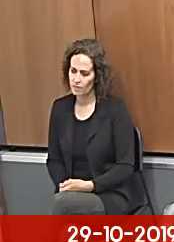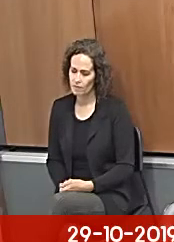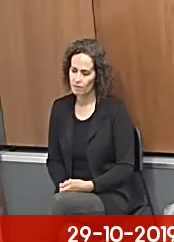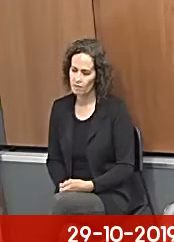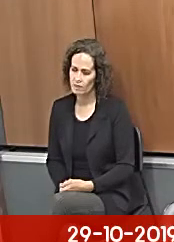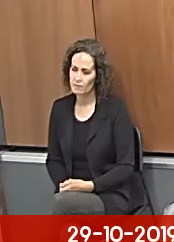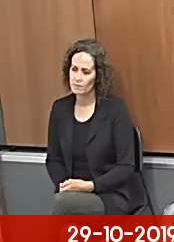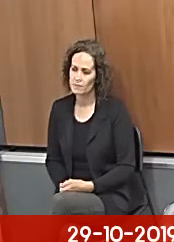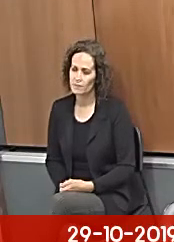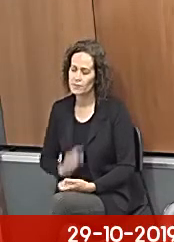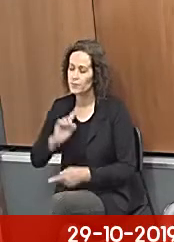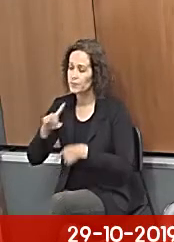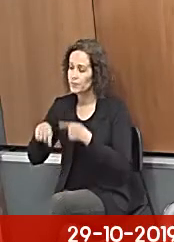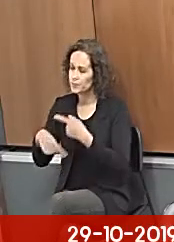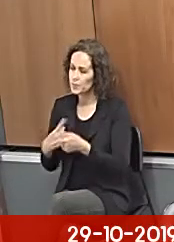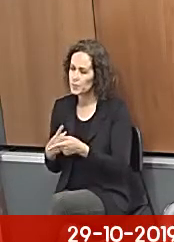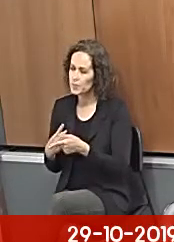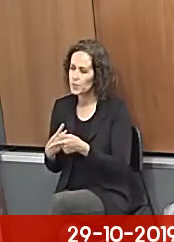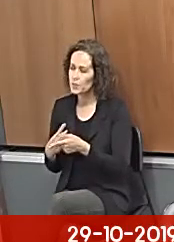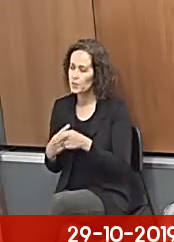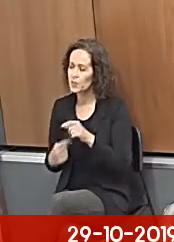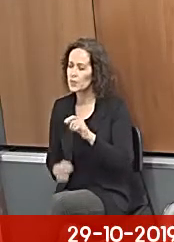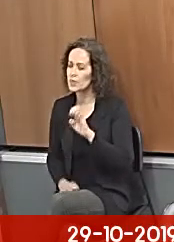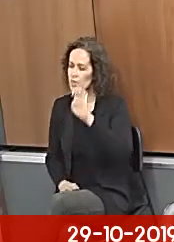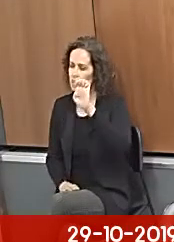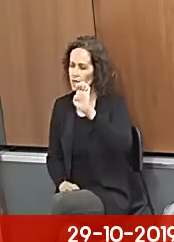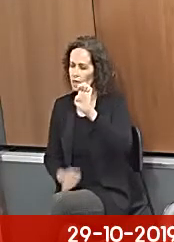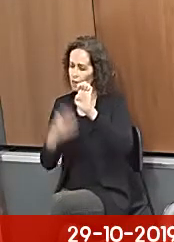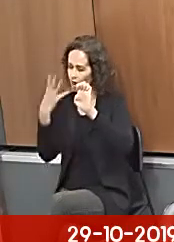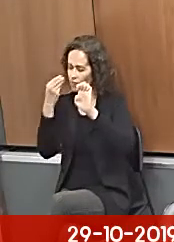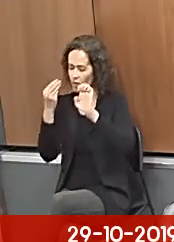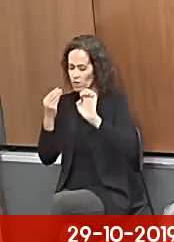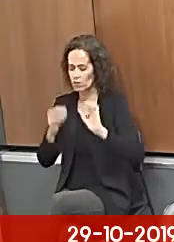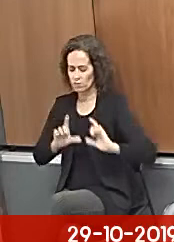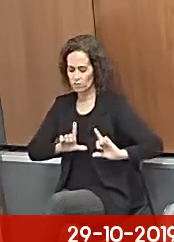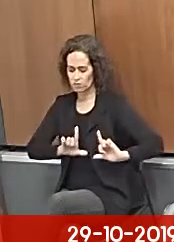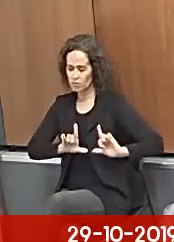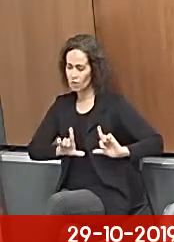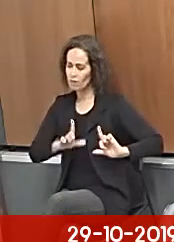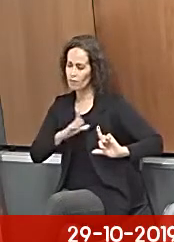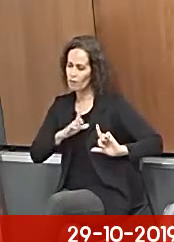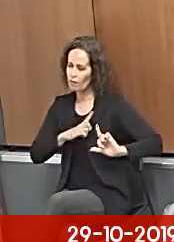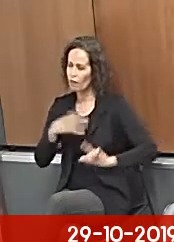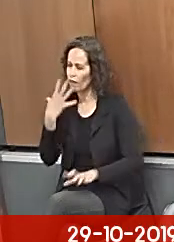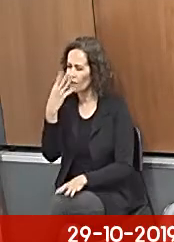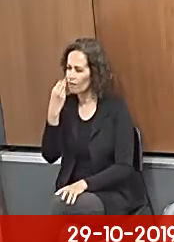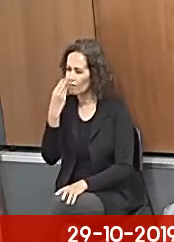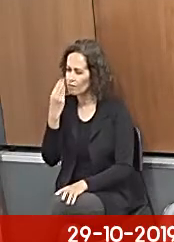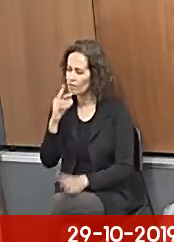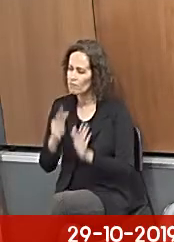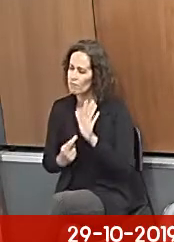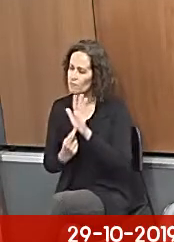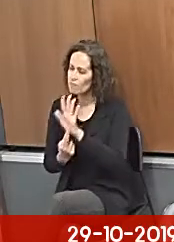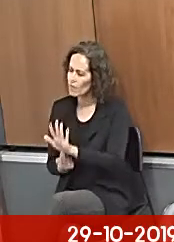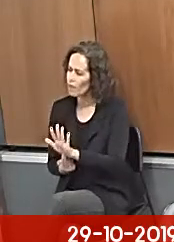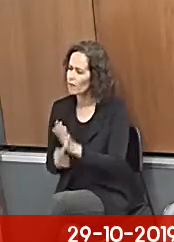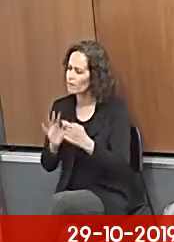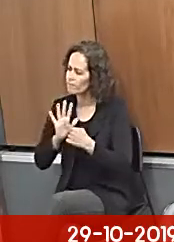No canto inferior esquerdo aqui, a gente tem a figura que a gente entende de maior representatividade na